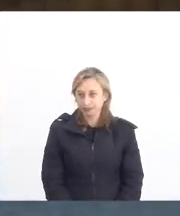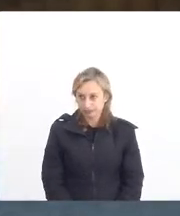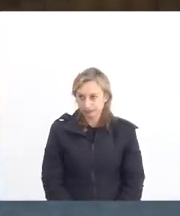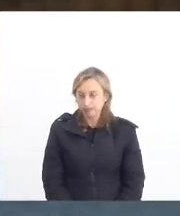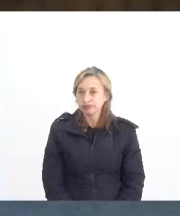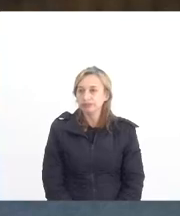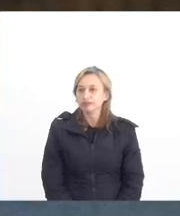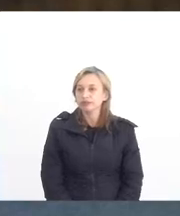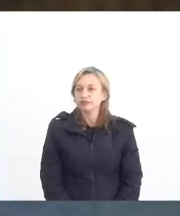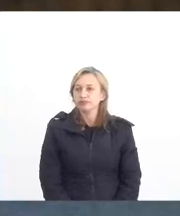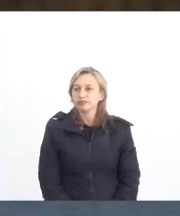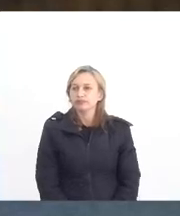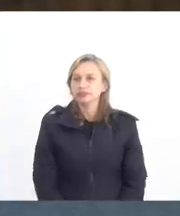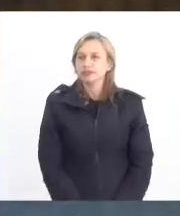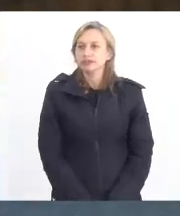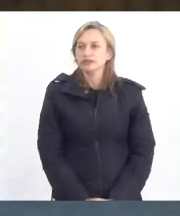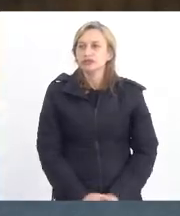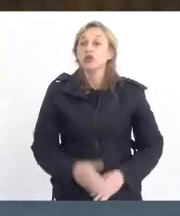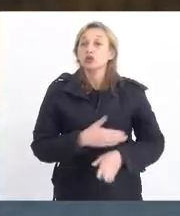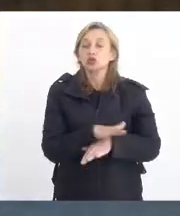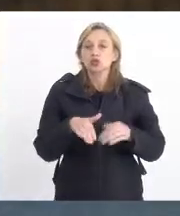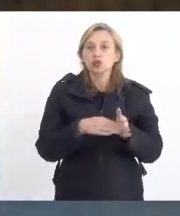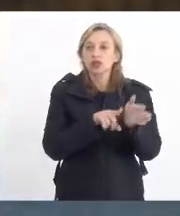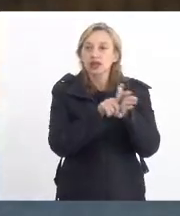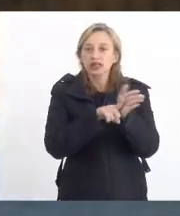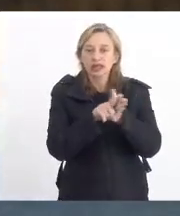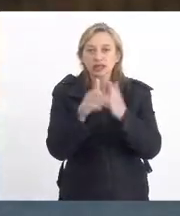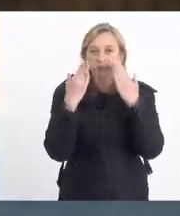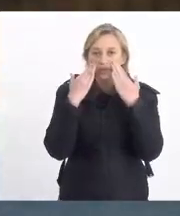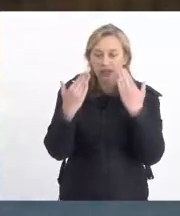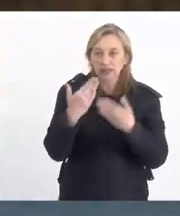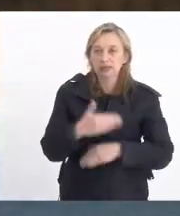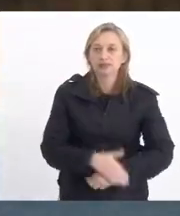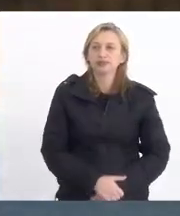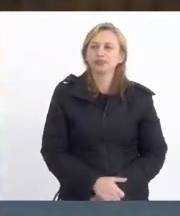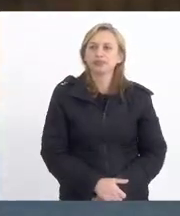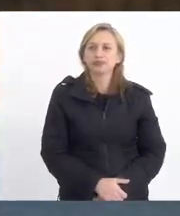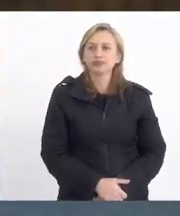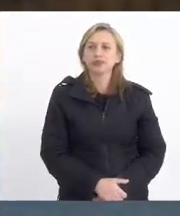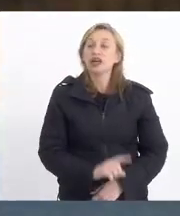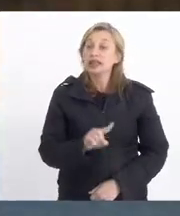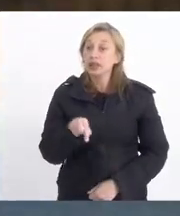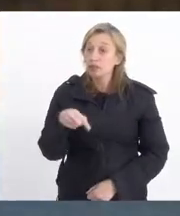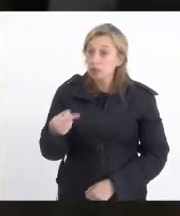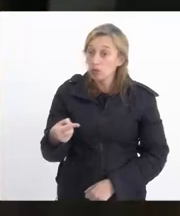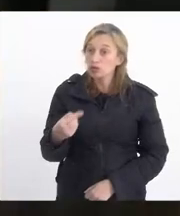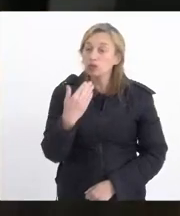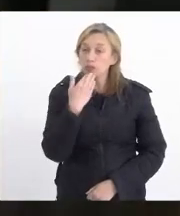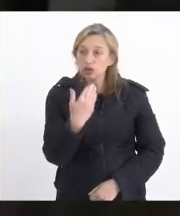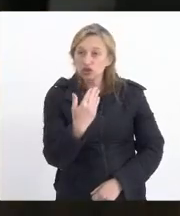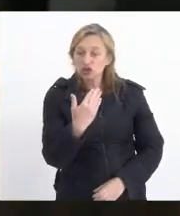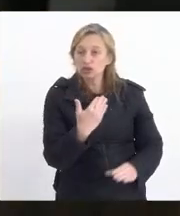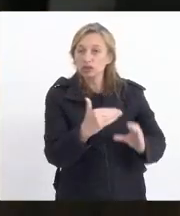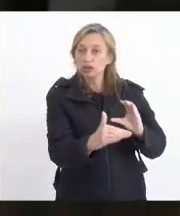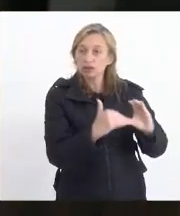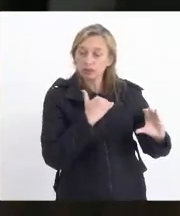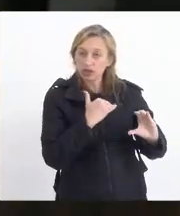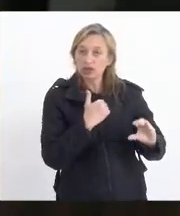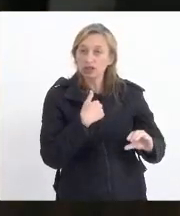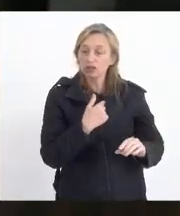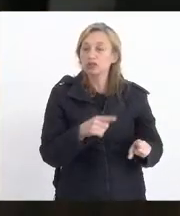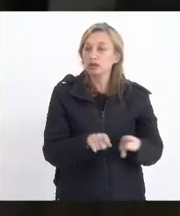que façamos todas essas análises que foram apresentadas. Eu vou depois vou pedir um encaminhamento para que eu receba